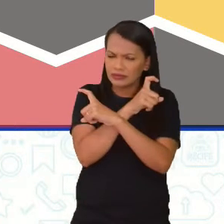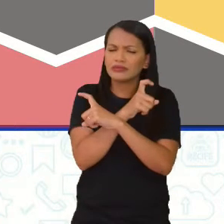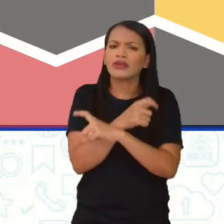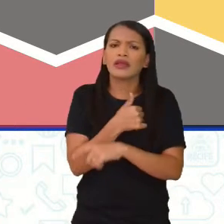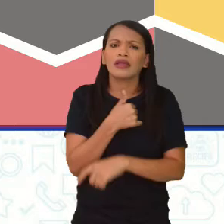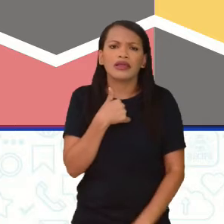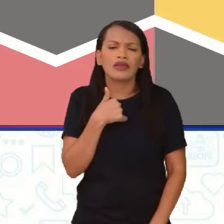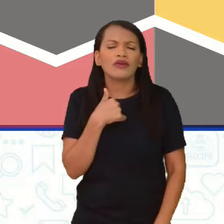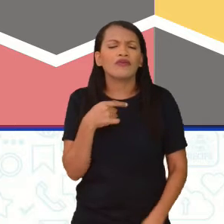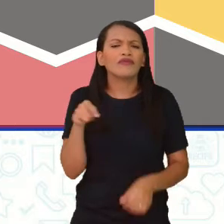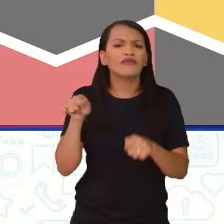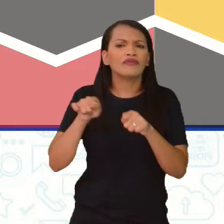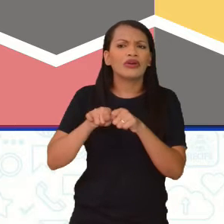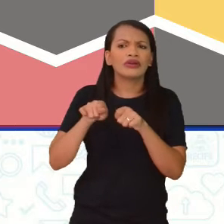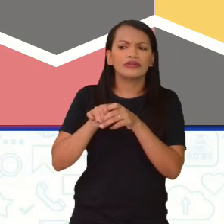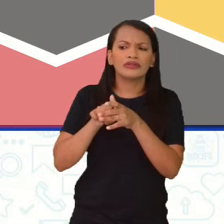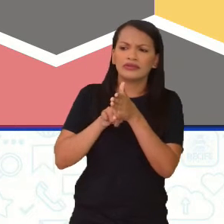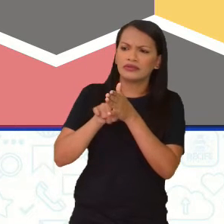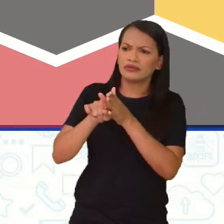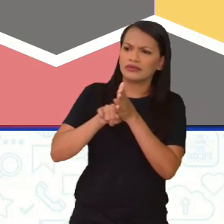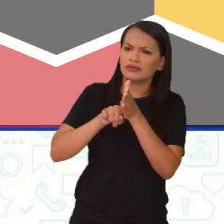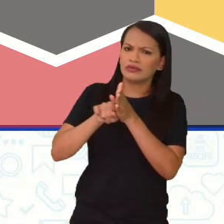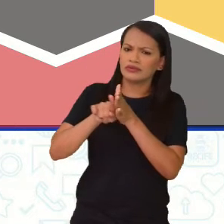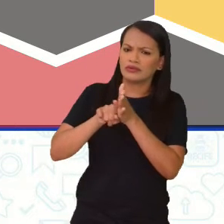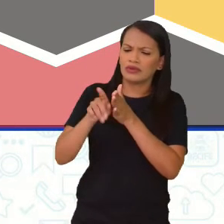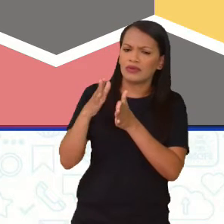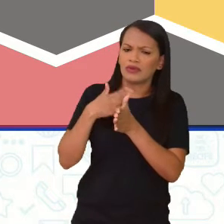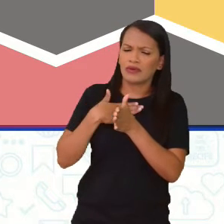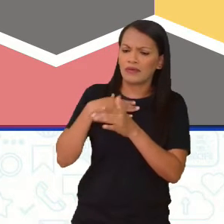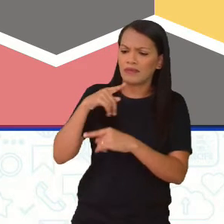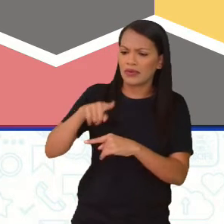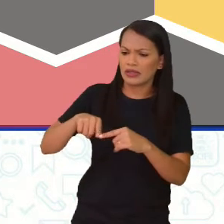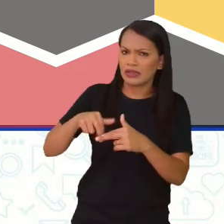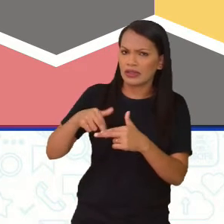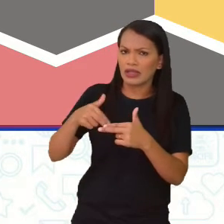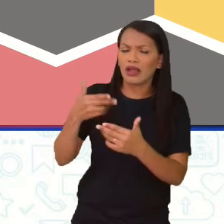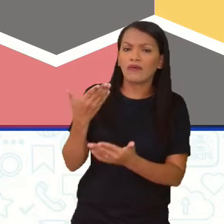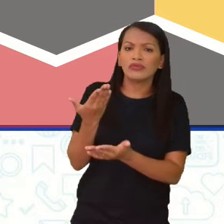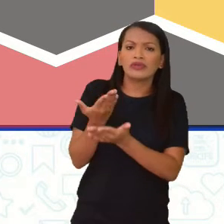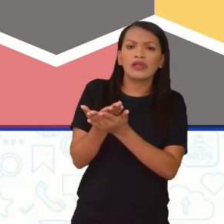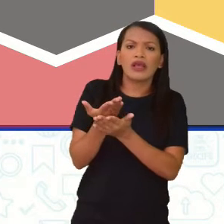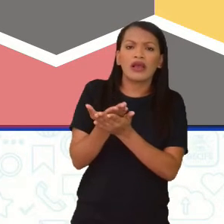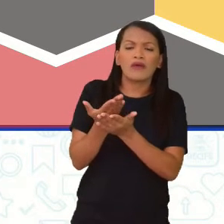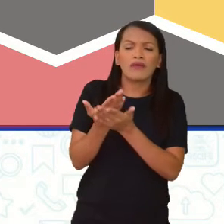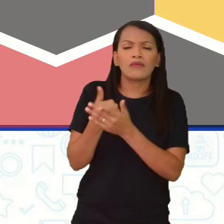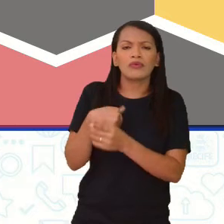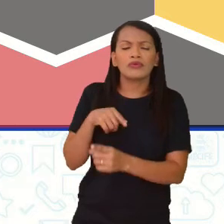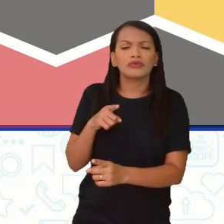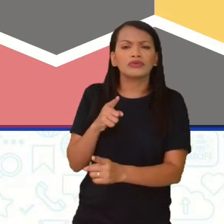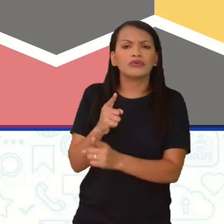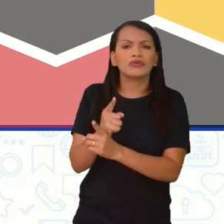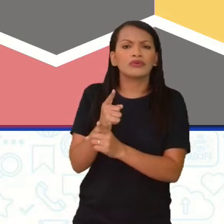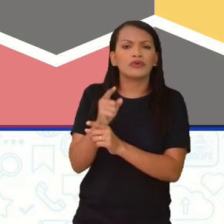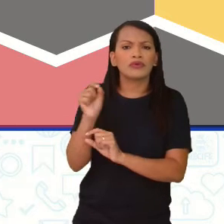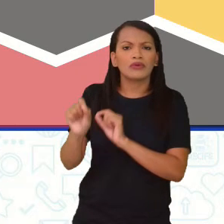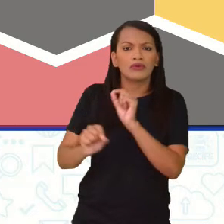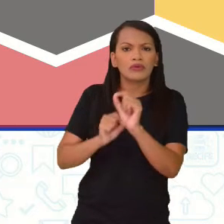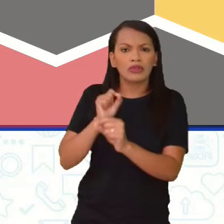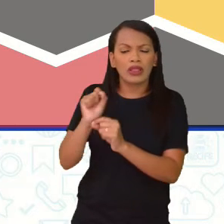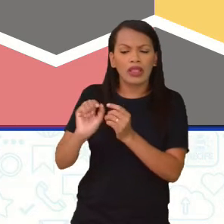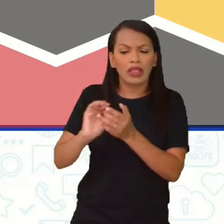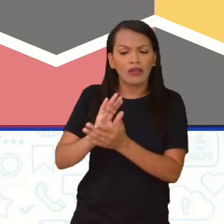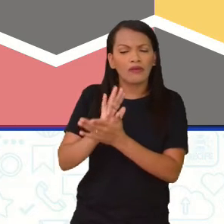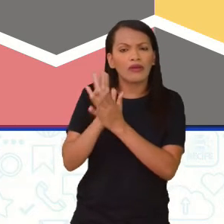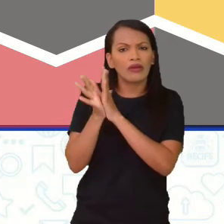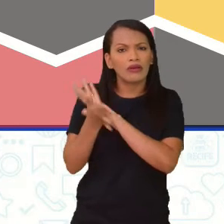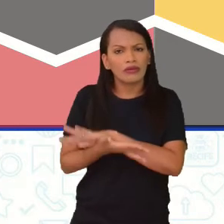eu fazendo uma pesquisa, né, para preparar material de aula nesse sentido, eu descobri que o racismo,